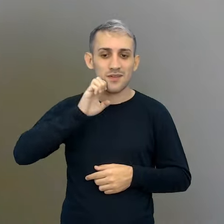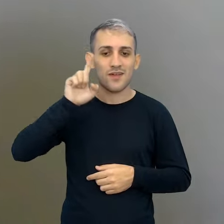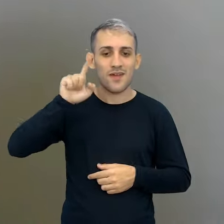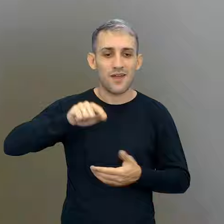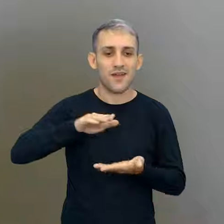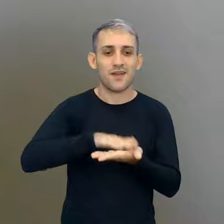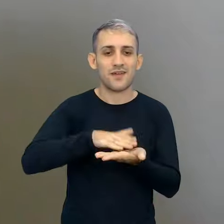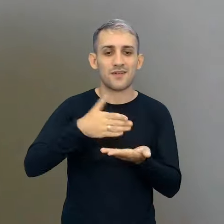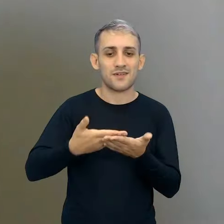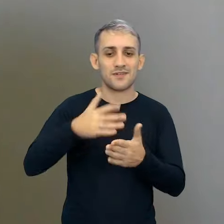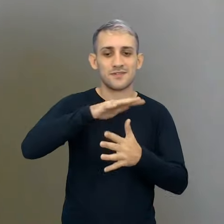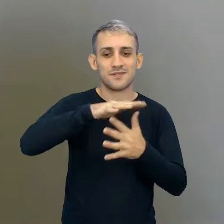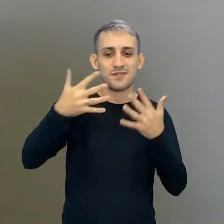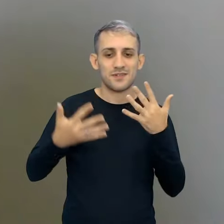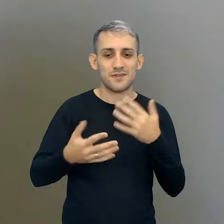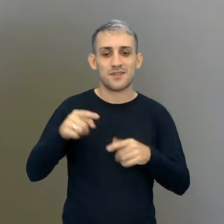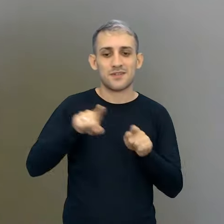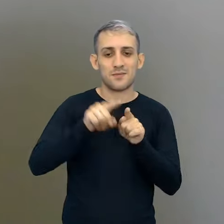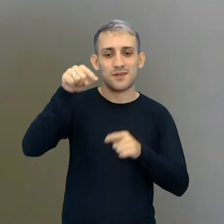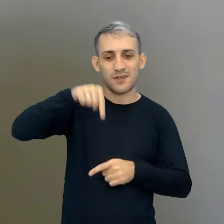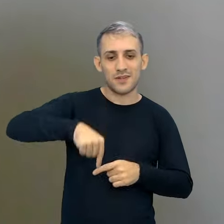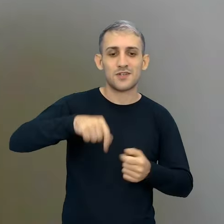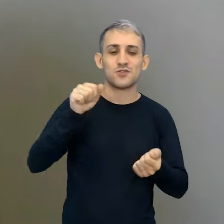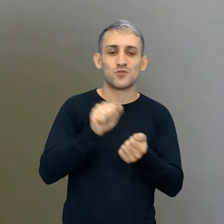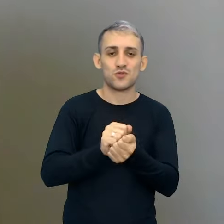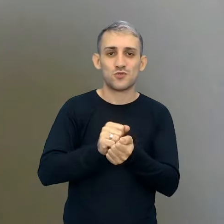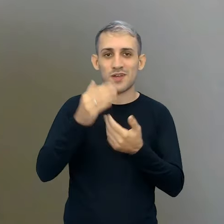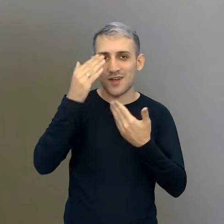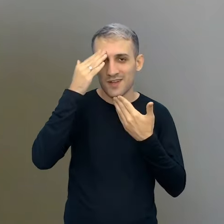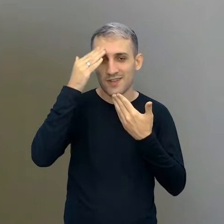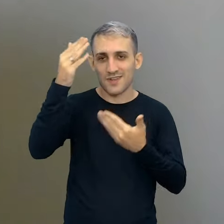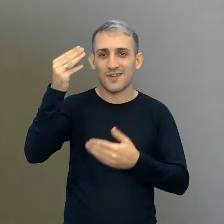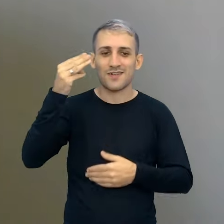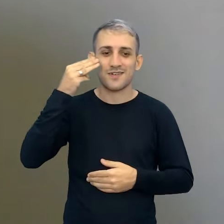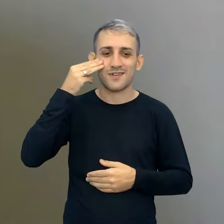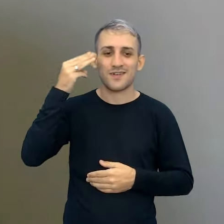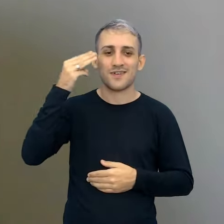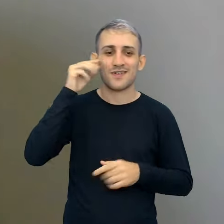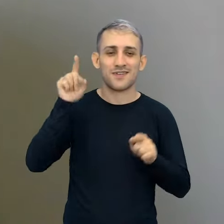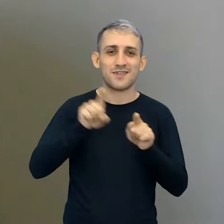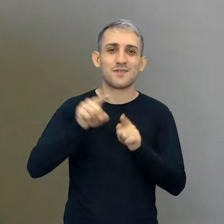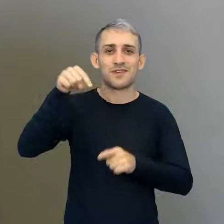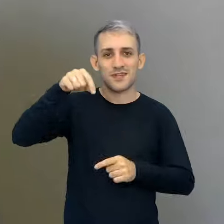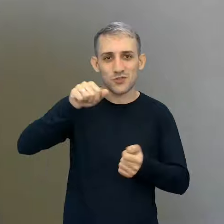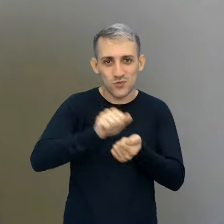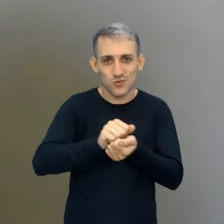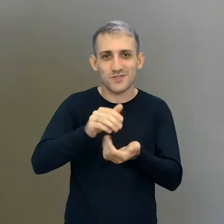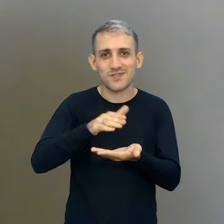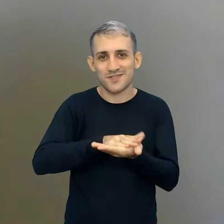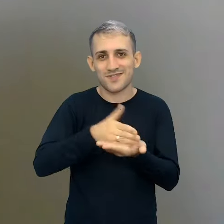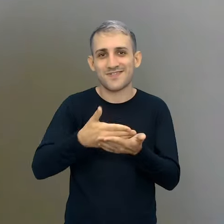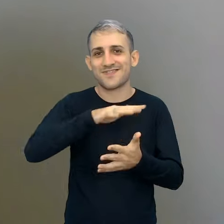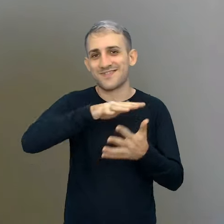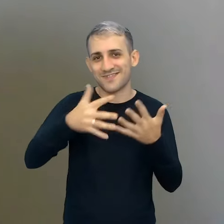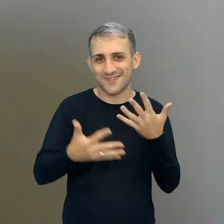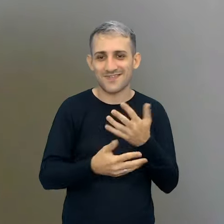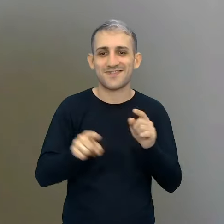nossa intérprete de Libras que esteve aqui também agradecer ao Laércio que está aqui trabalhando conosco agora também